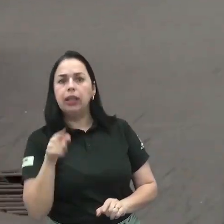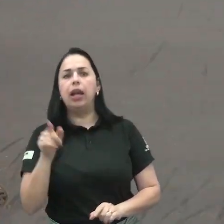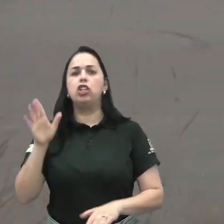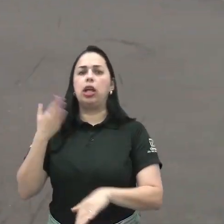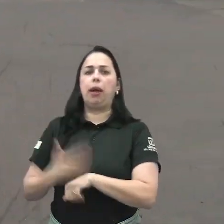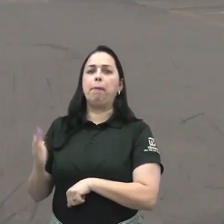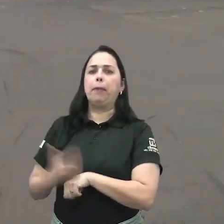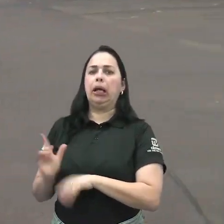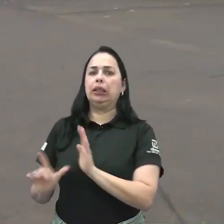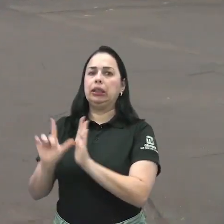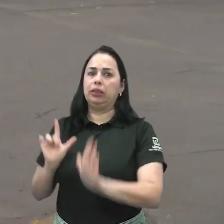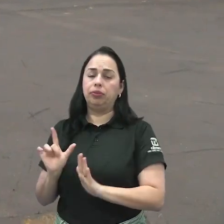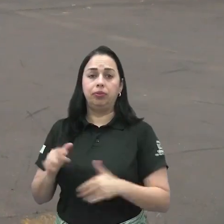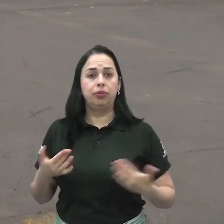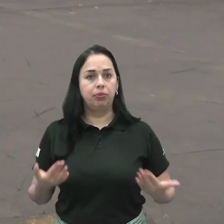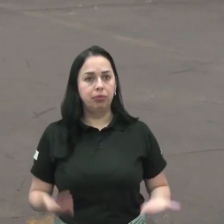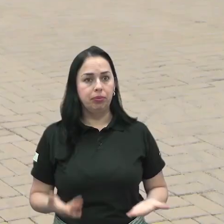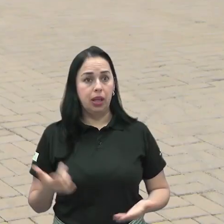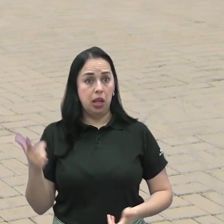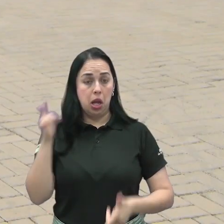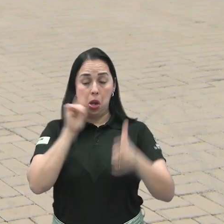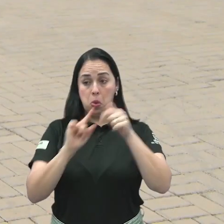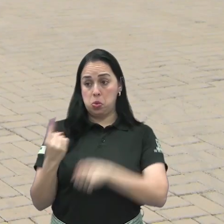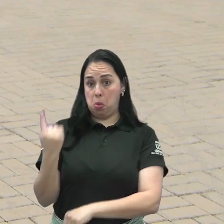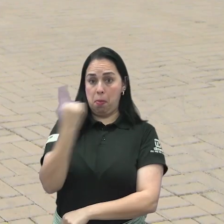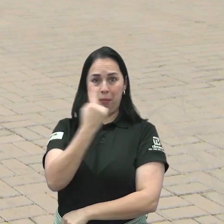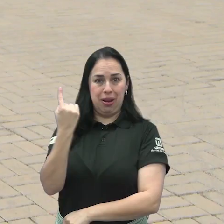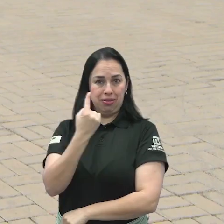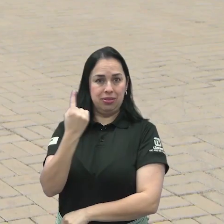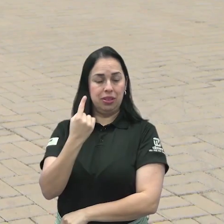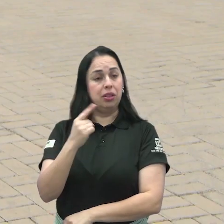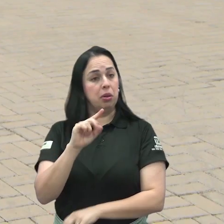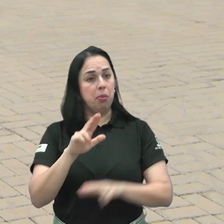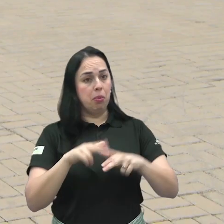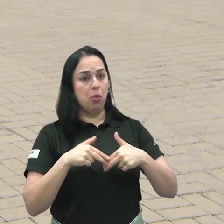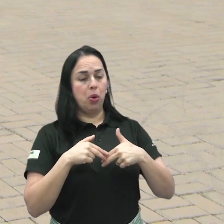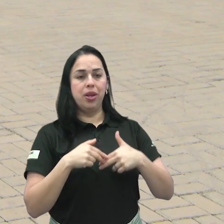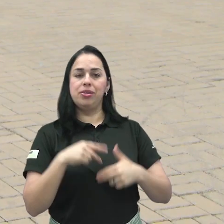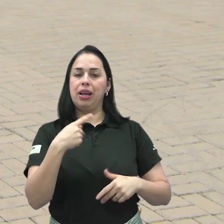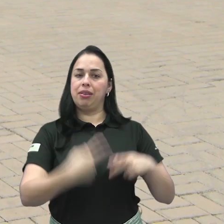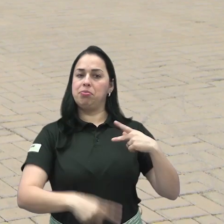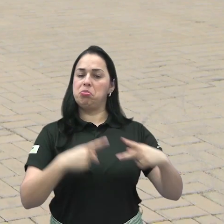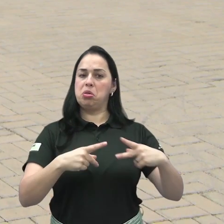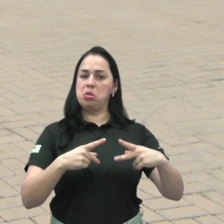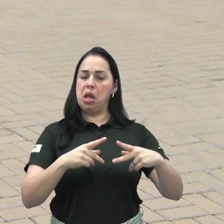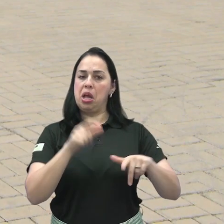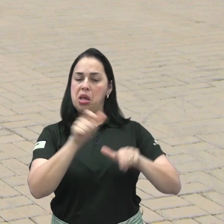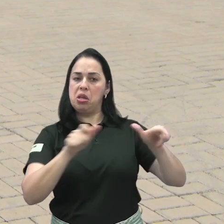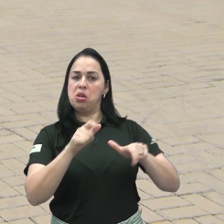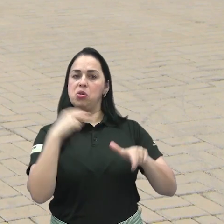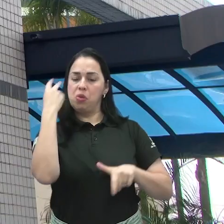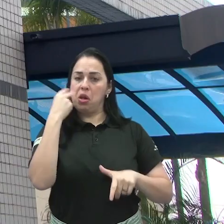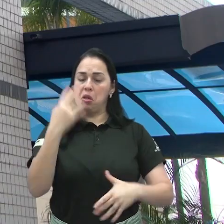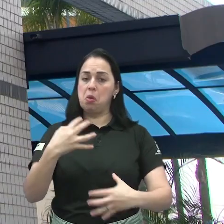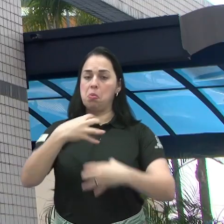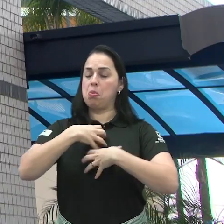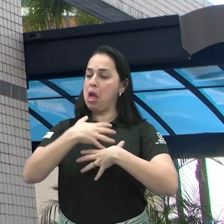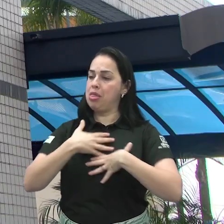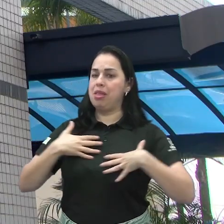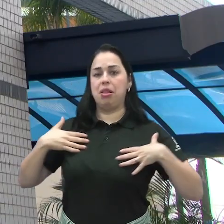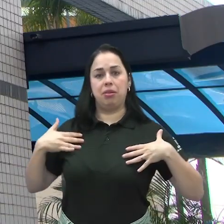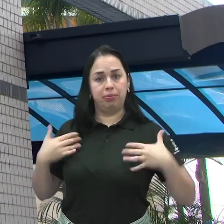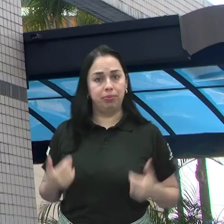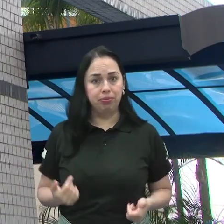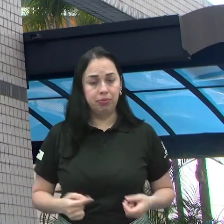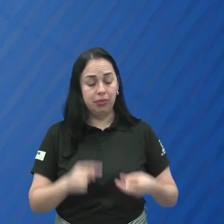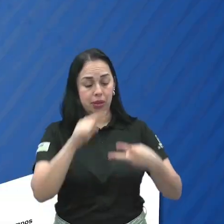situações críticas em cenários urbanos complexos. A conquista do primeiro lugar foi motivo de orgulho para São José dos Campos, feito